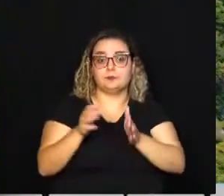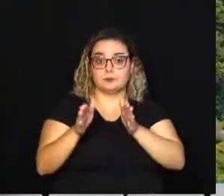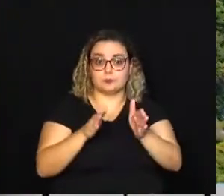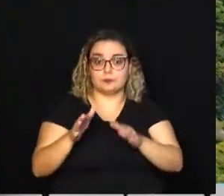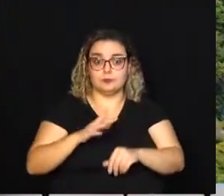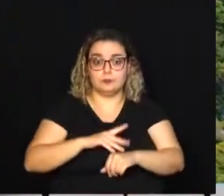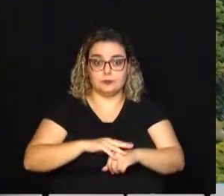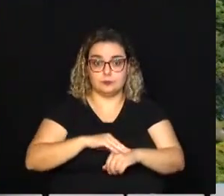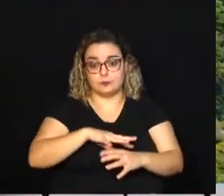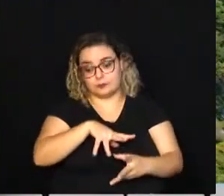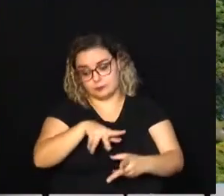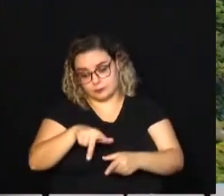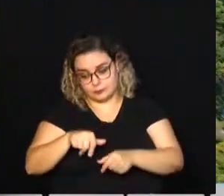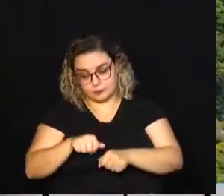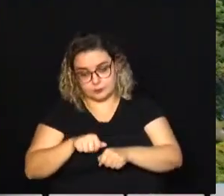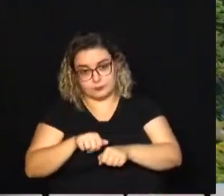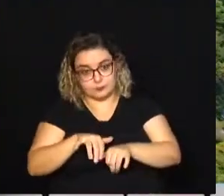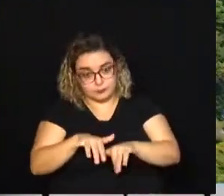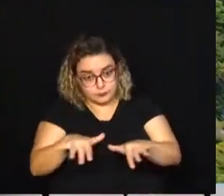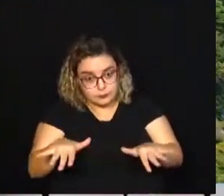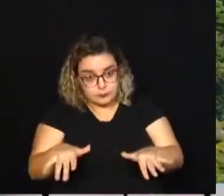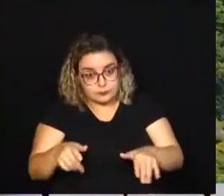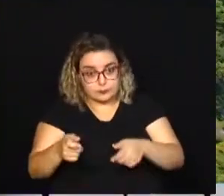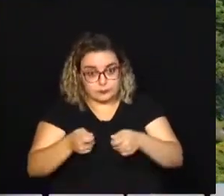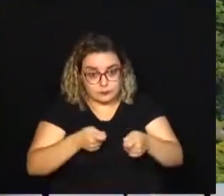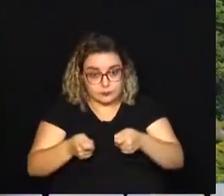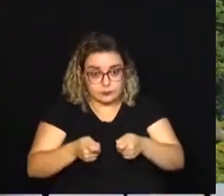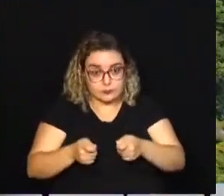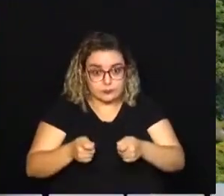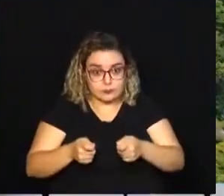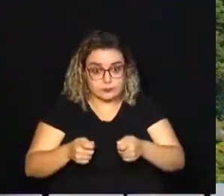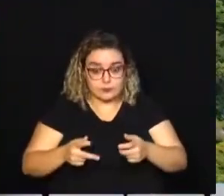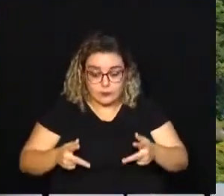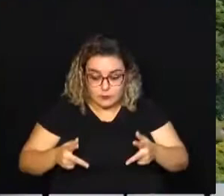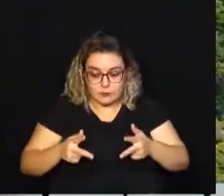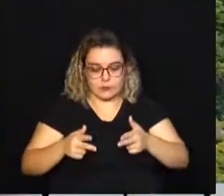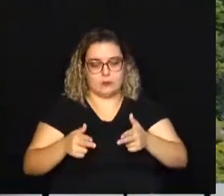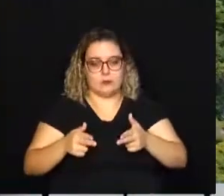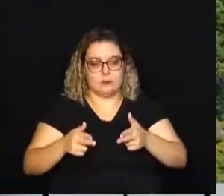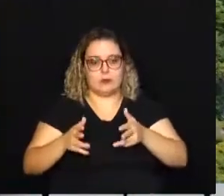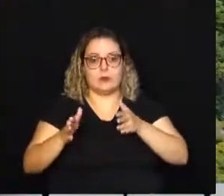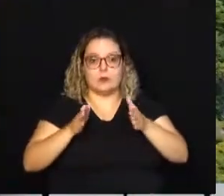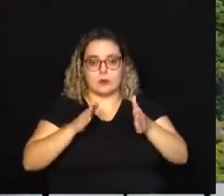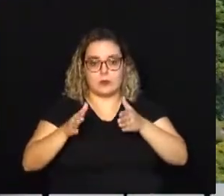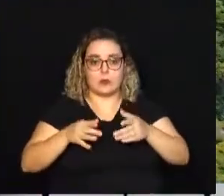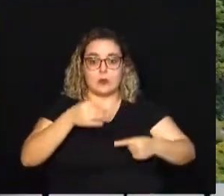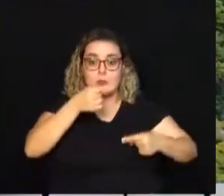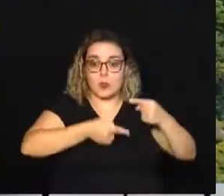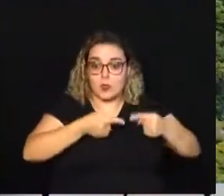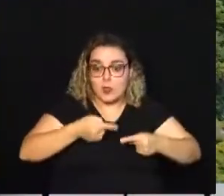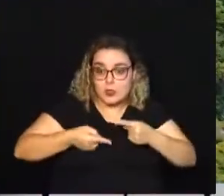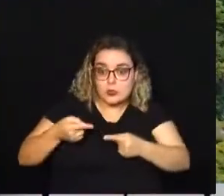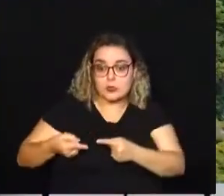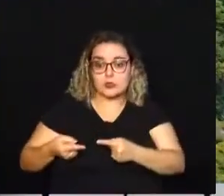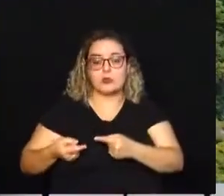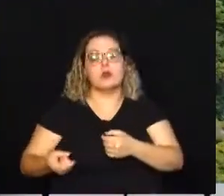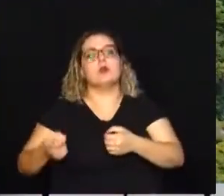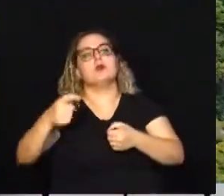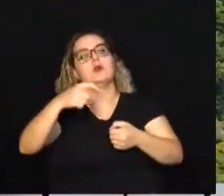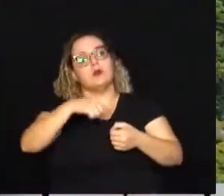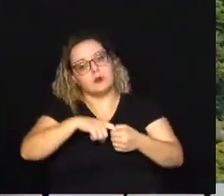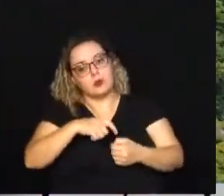ela seja controlada, ela seja freada, que a gente possa estar no momento de discussão do retorno às aulas,